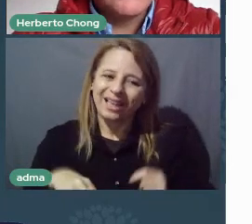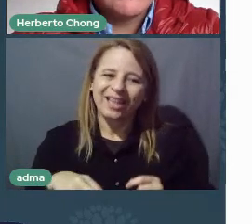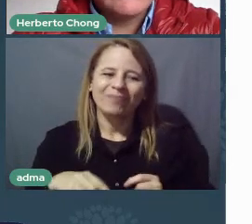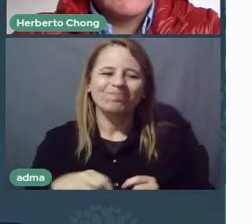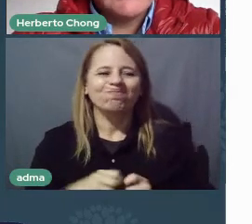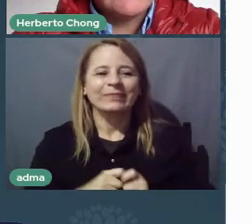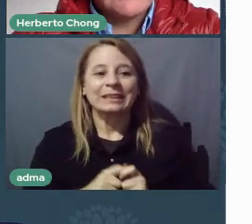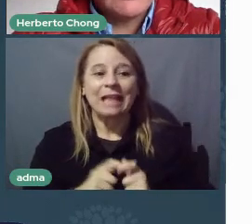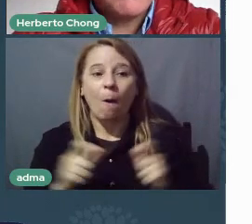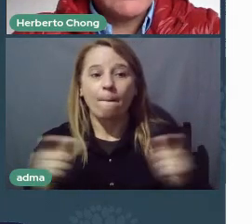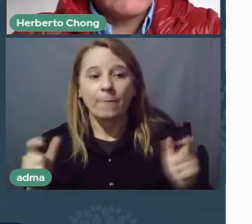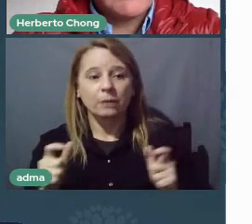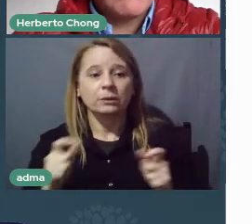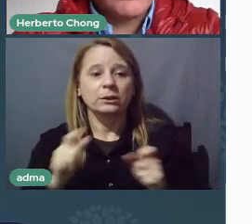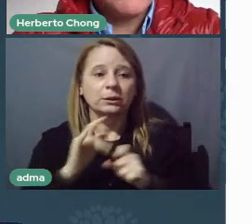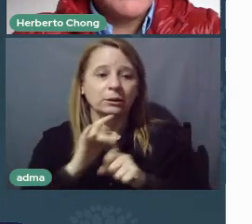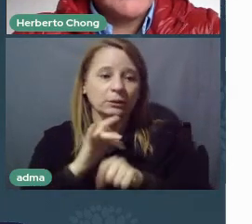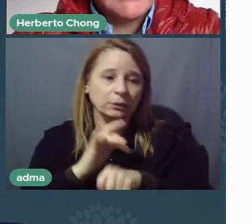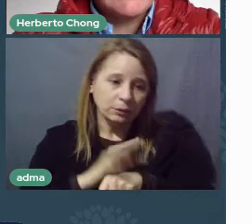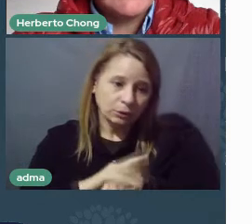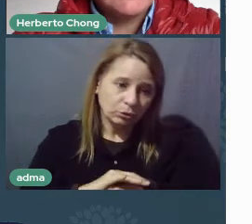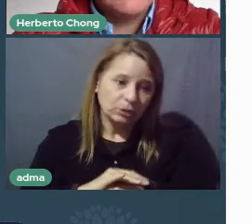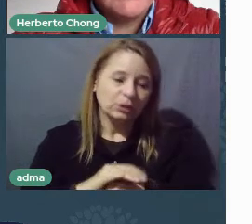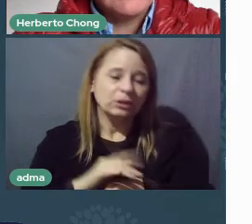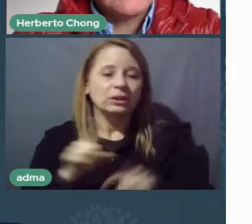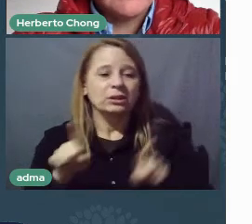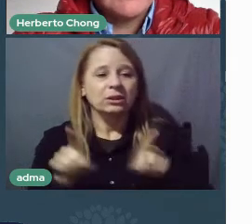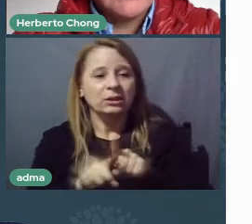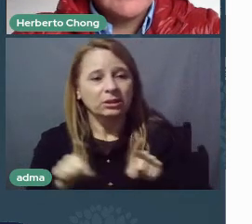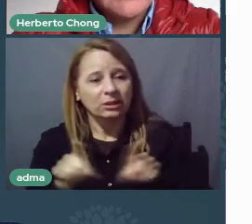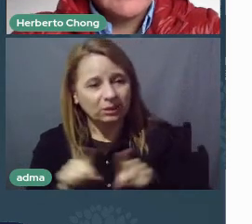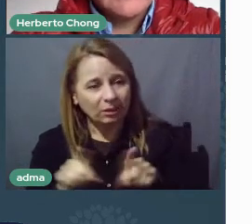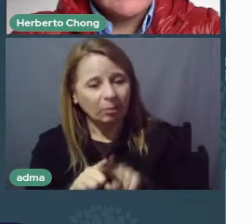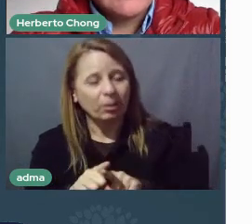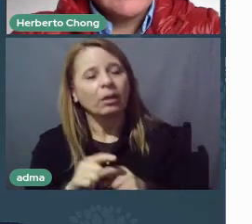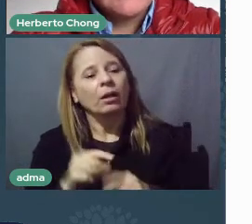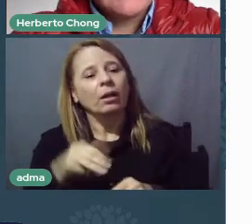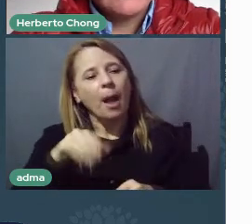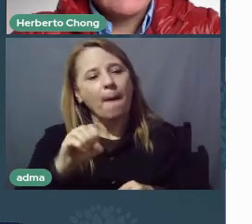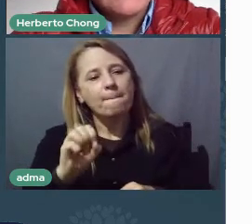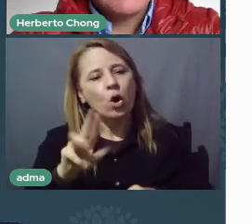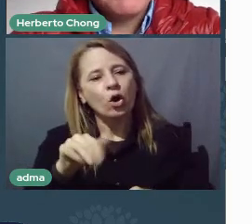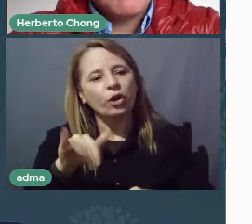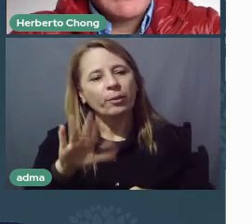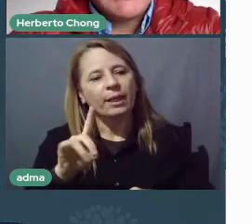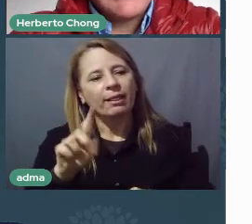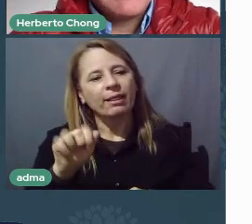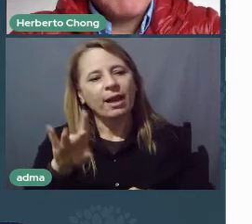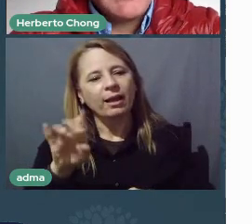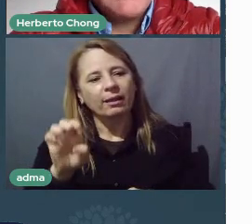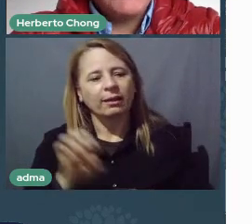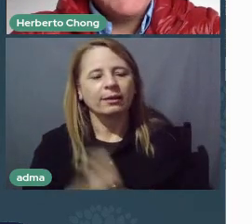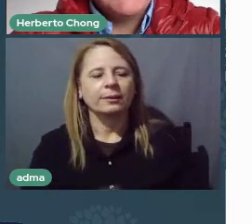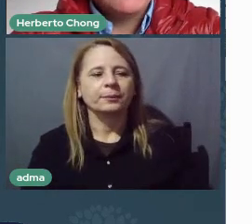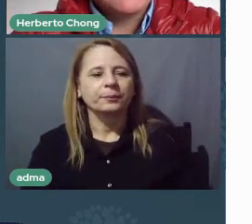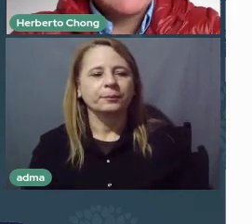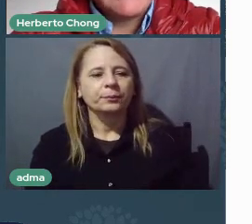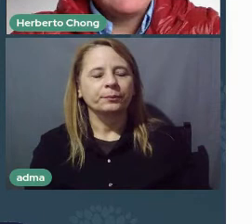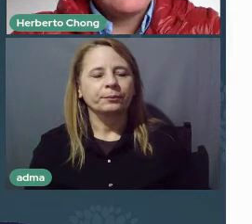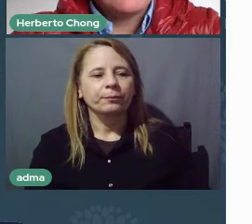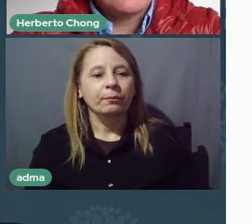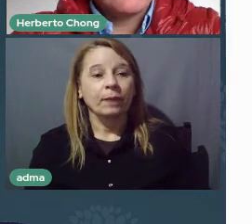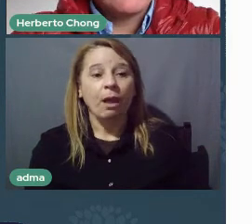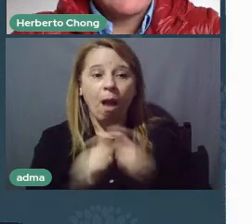do custo da doença e aumento da morbidade da doença. Então, a maioria